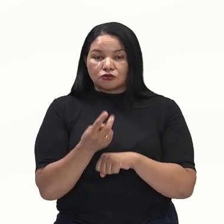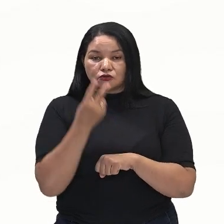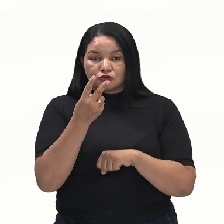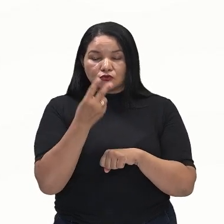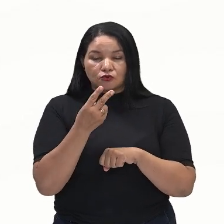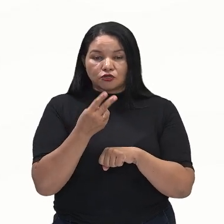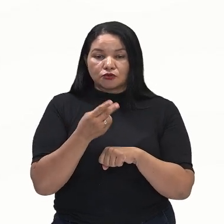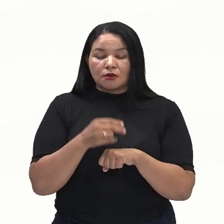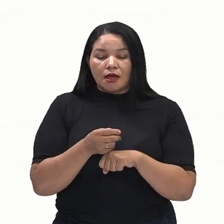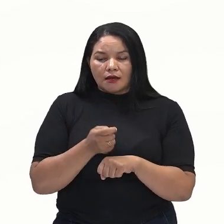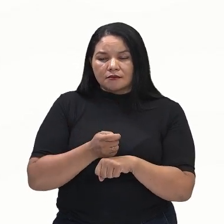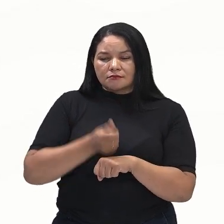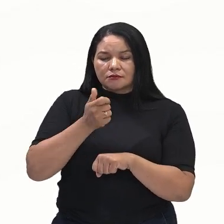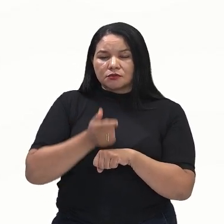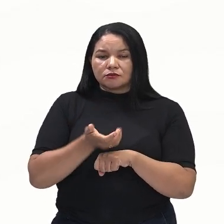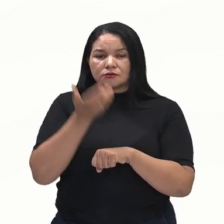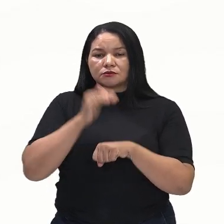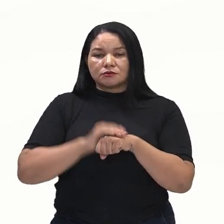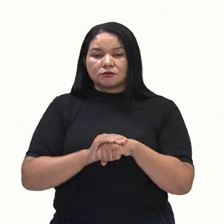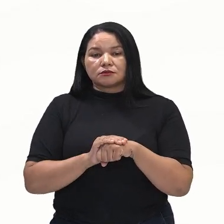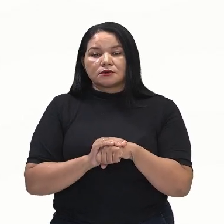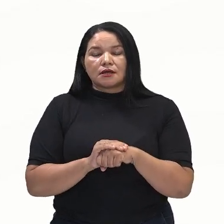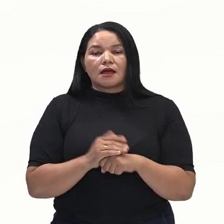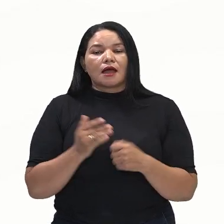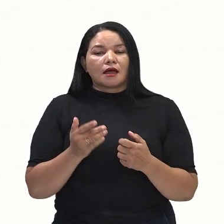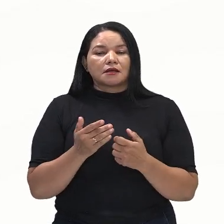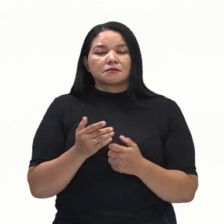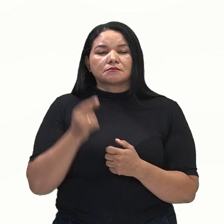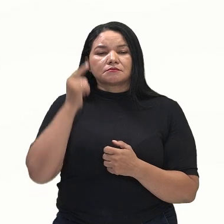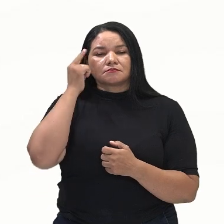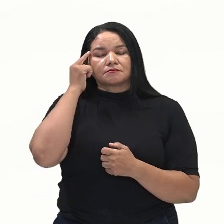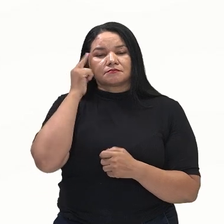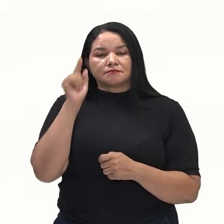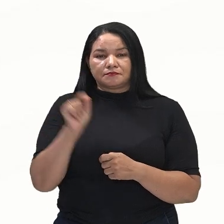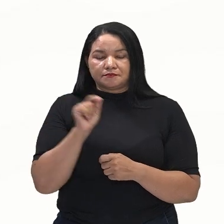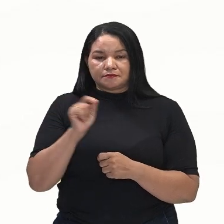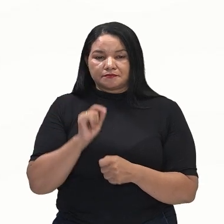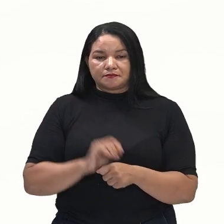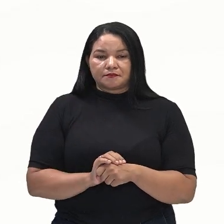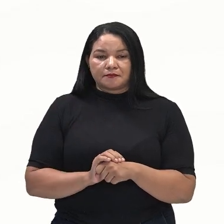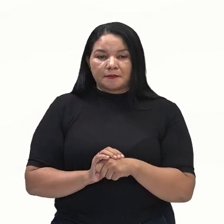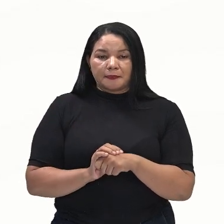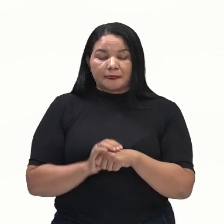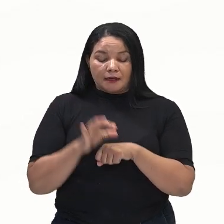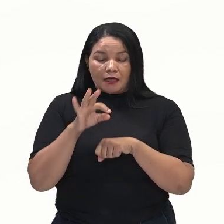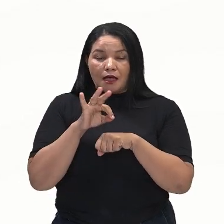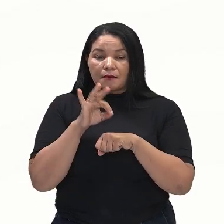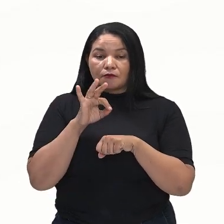Bem, primeiro, vamos pensar aqui no seguinte. Na moeda,